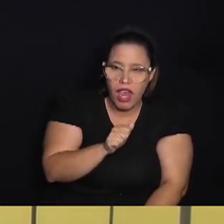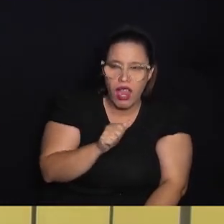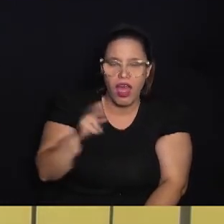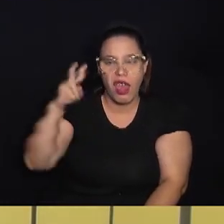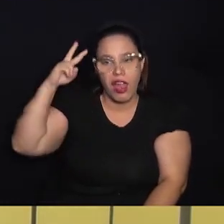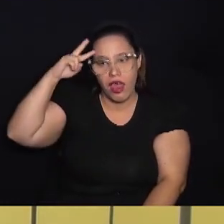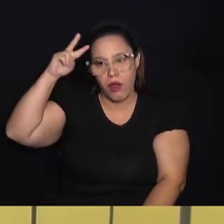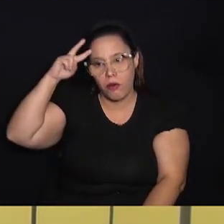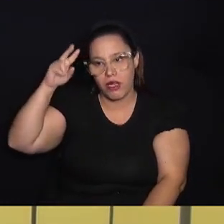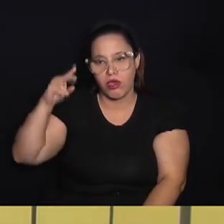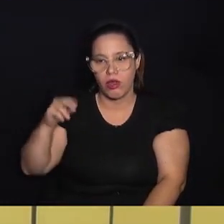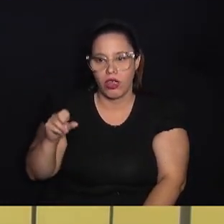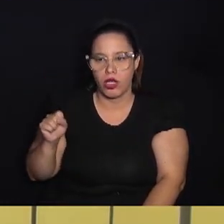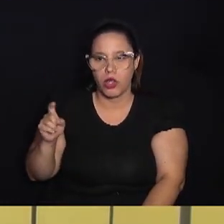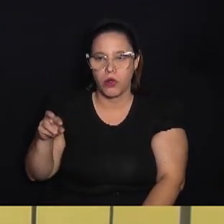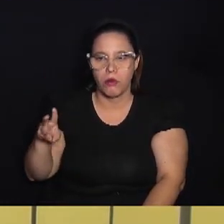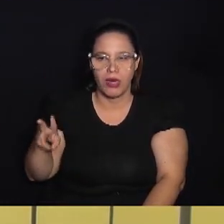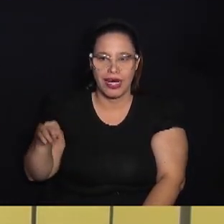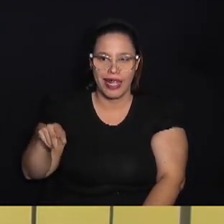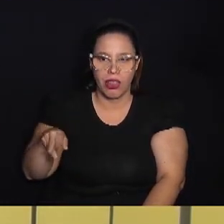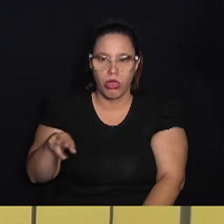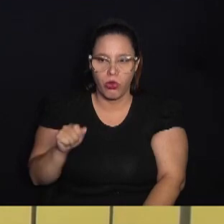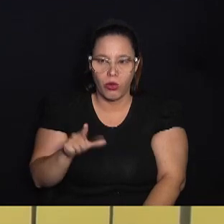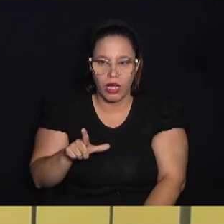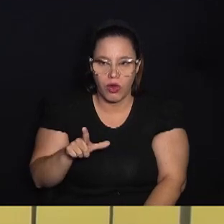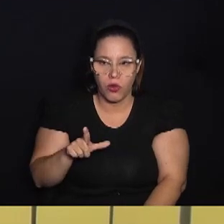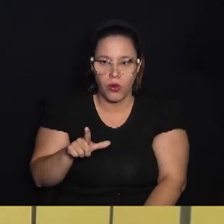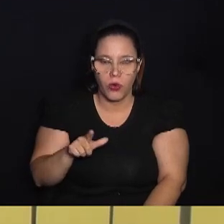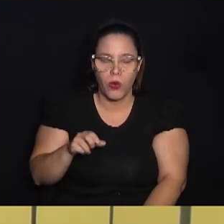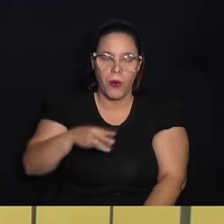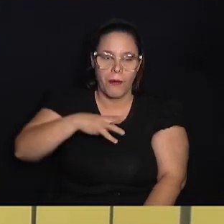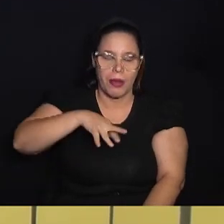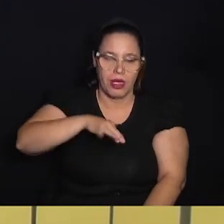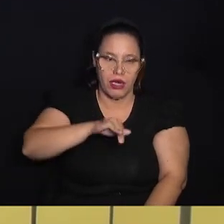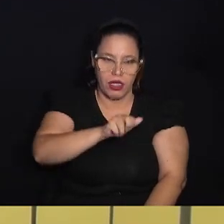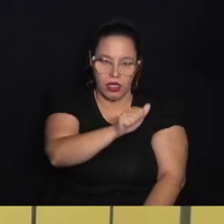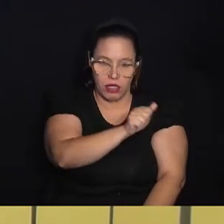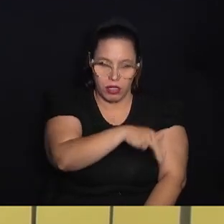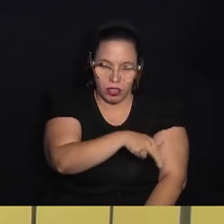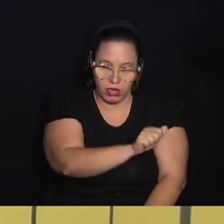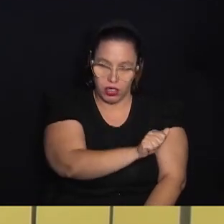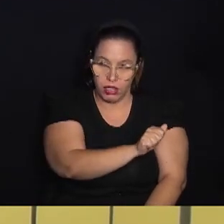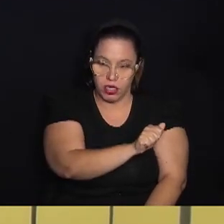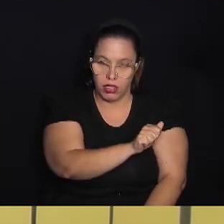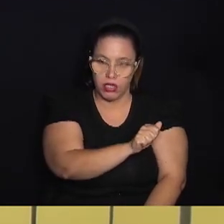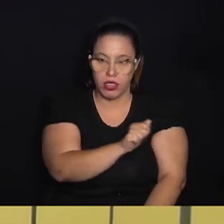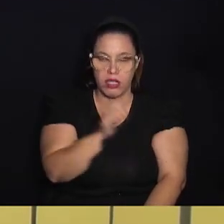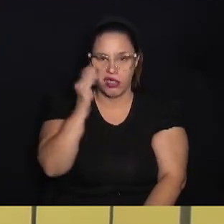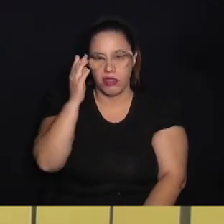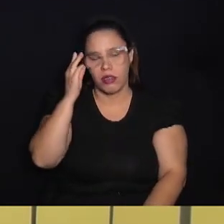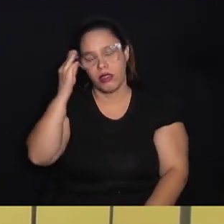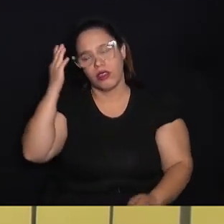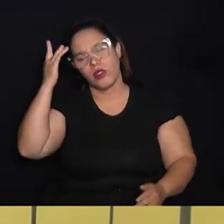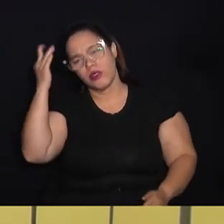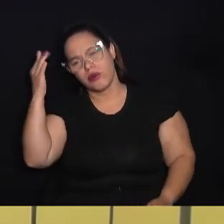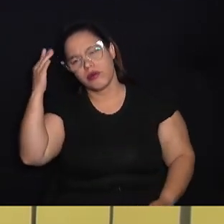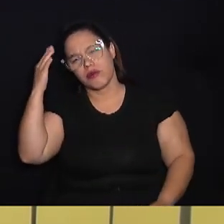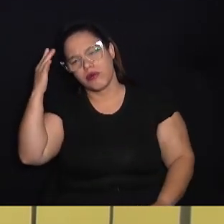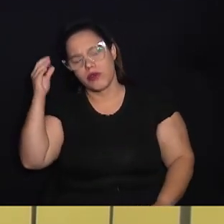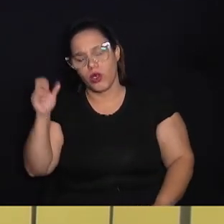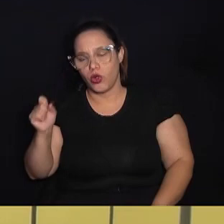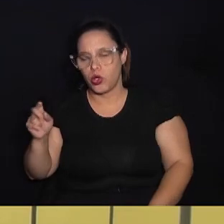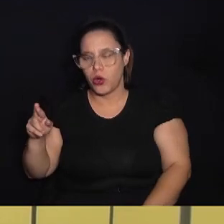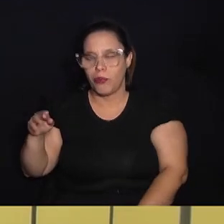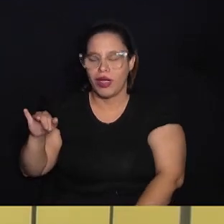aparição Mariana né então tem várias histórias que a gente tem as pessoas imaginam que o sobrenatural